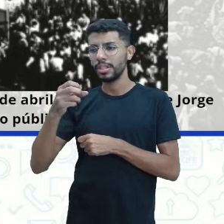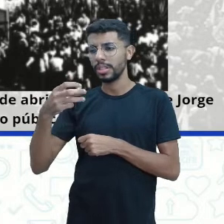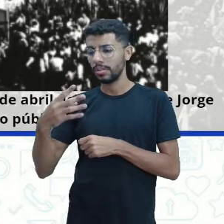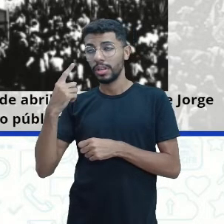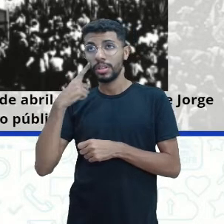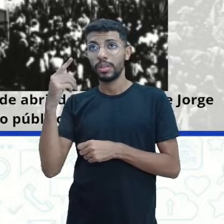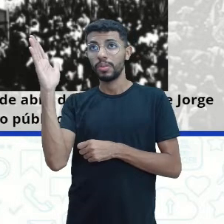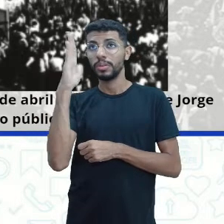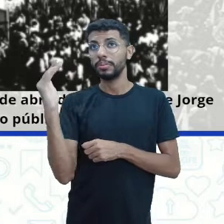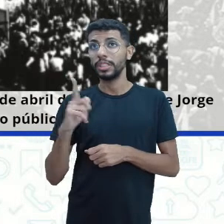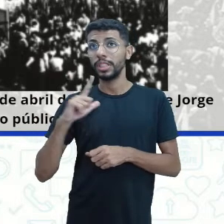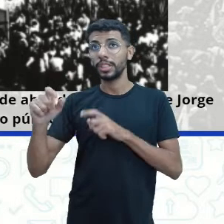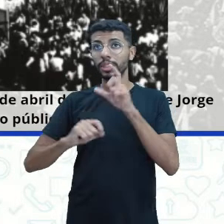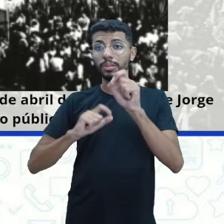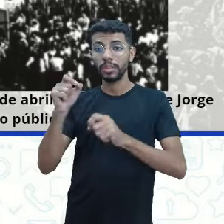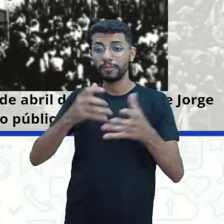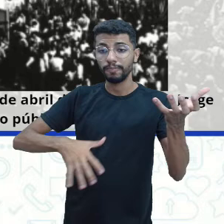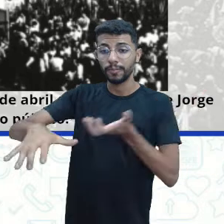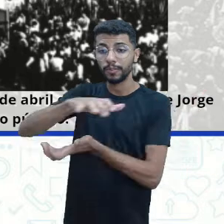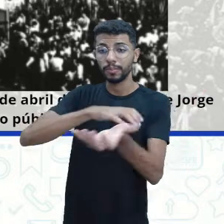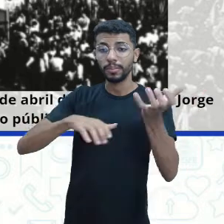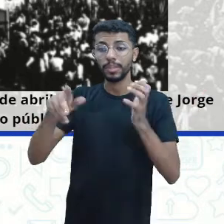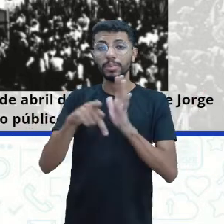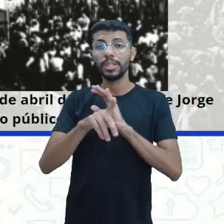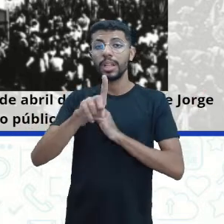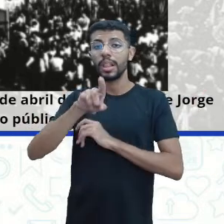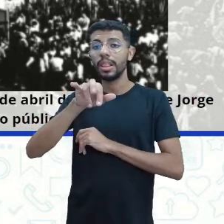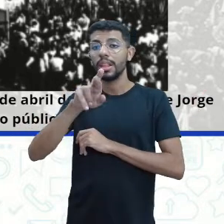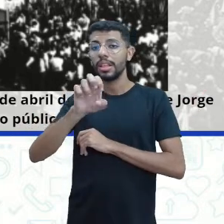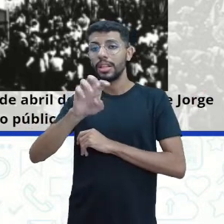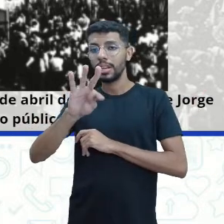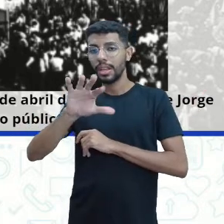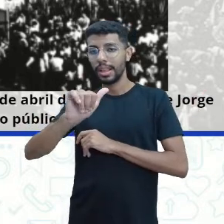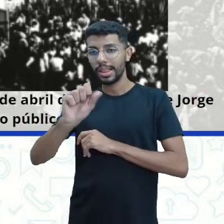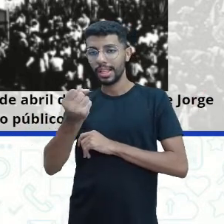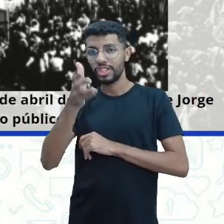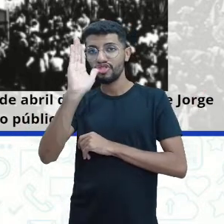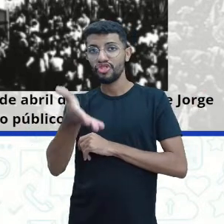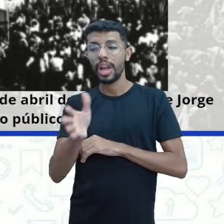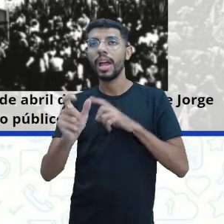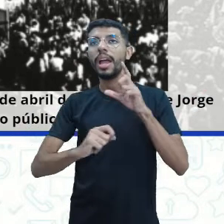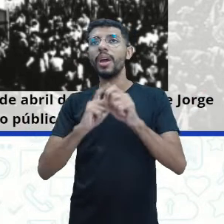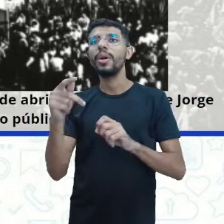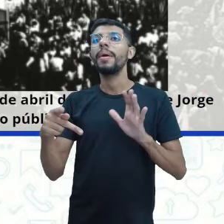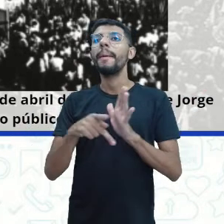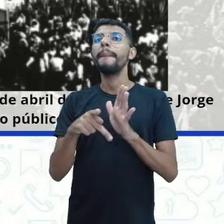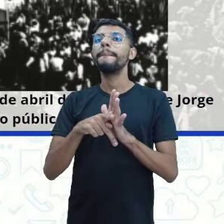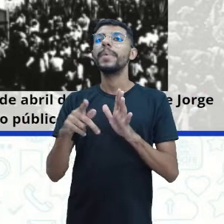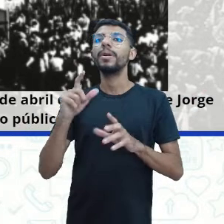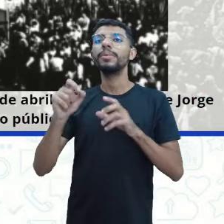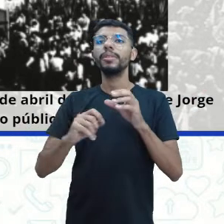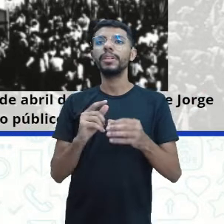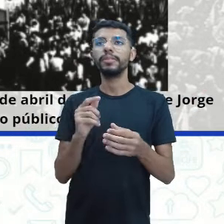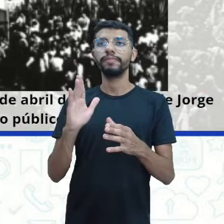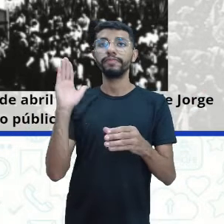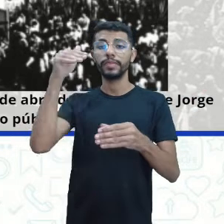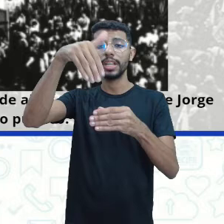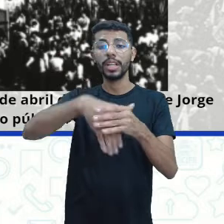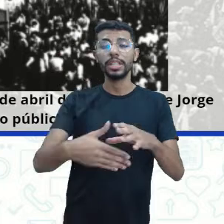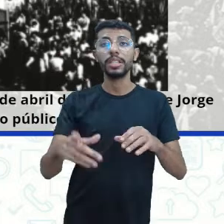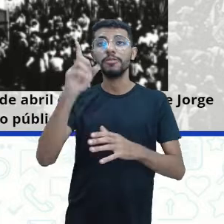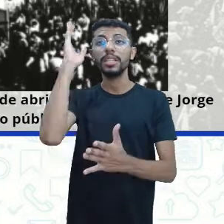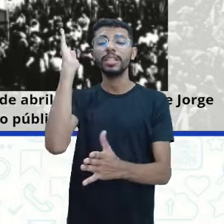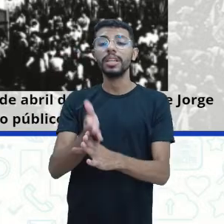tomado por esse movimento que era chamado de Direta e Já, que exigia a realização de eleições diretas para presidente